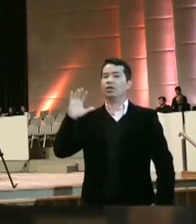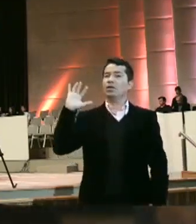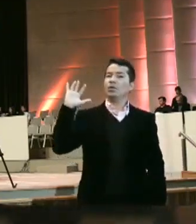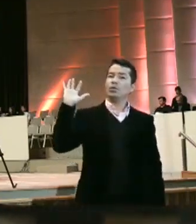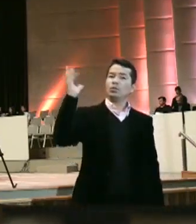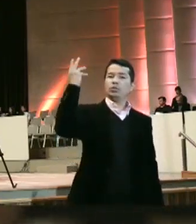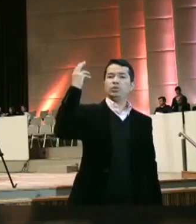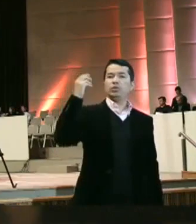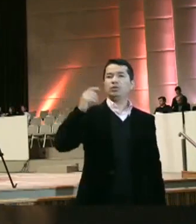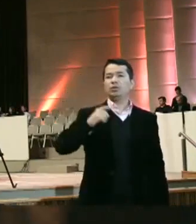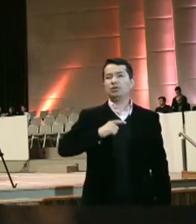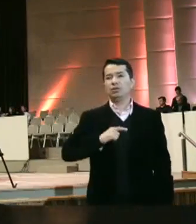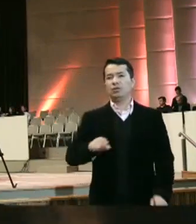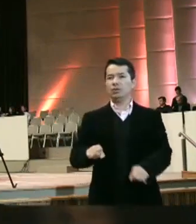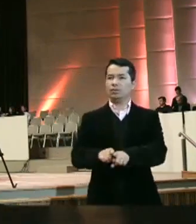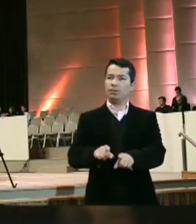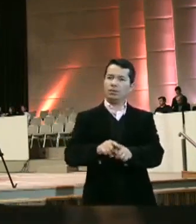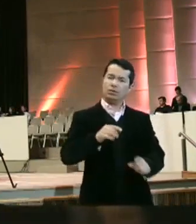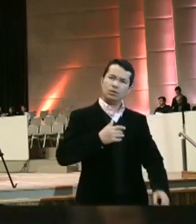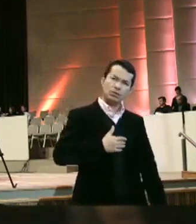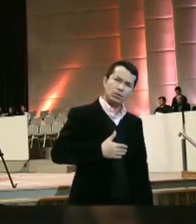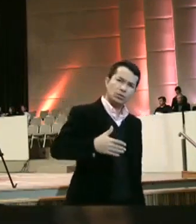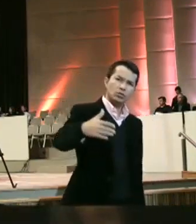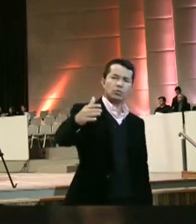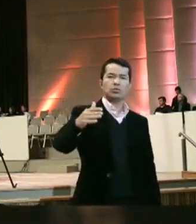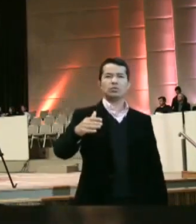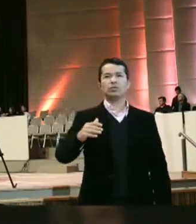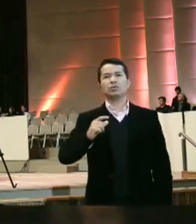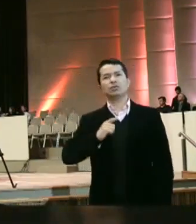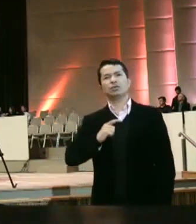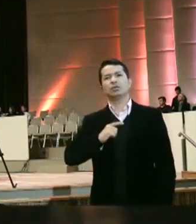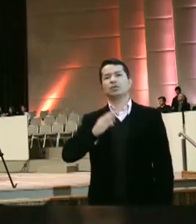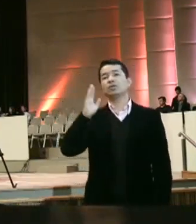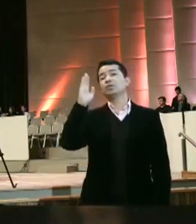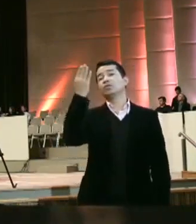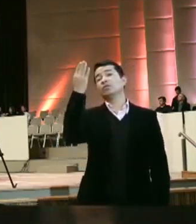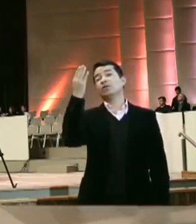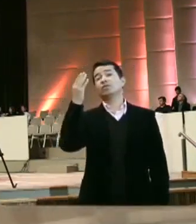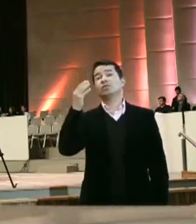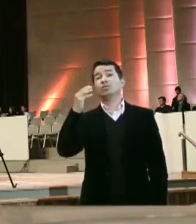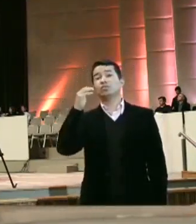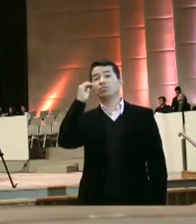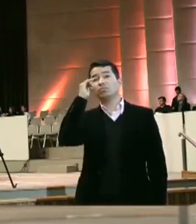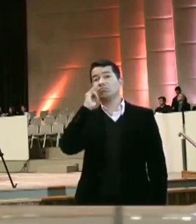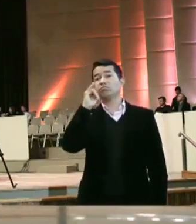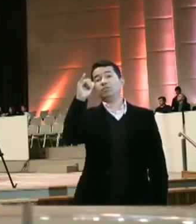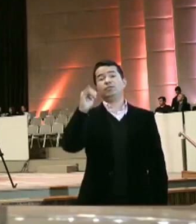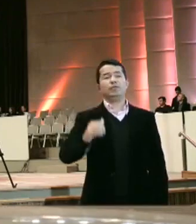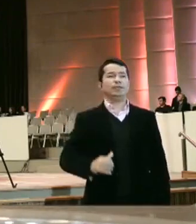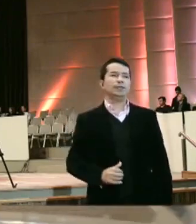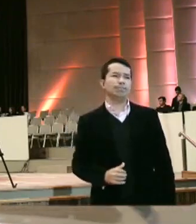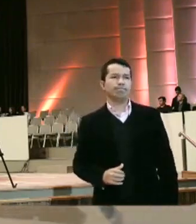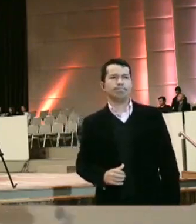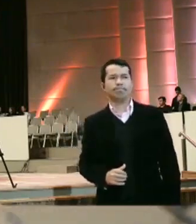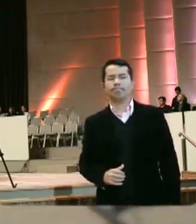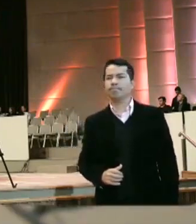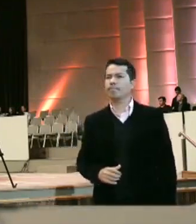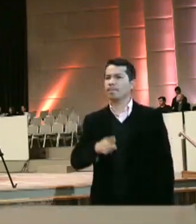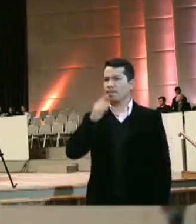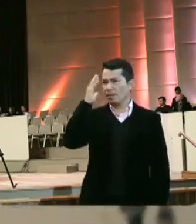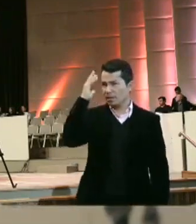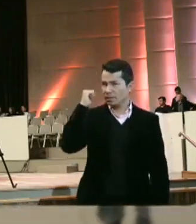continua acontecendo hoje são os falsos profetas. É interessante que